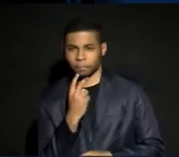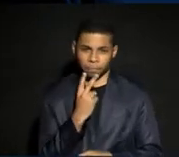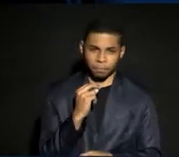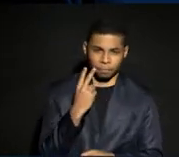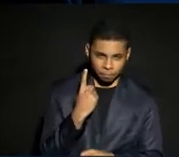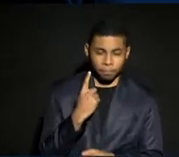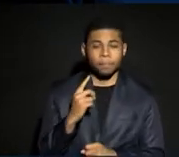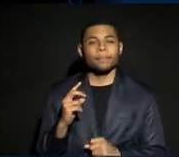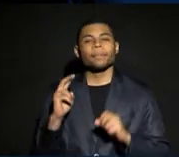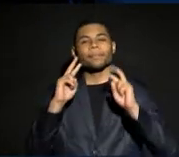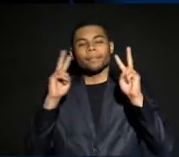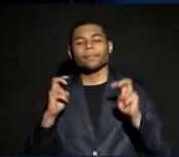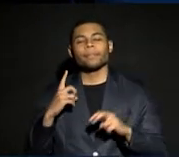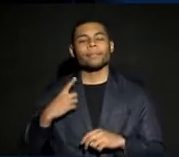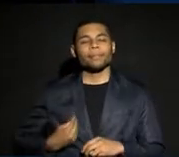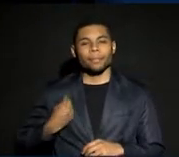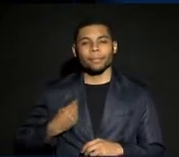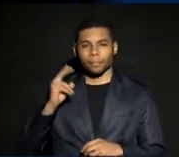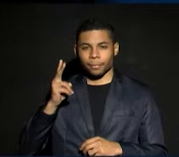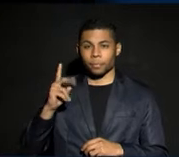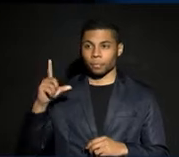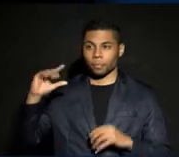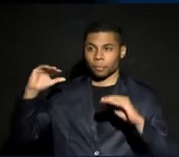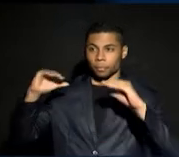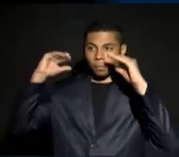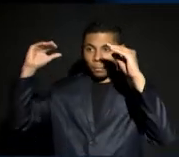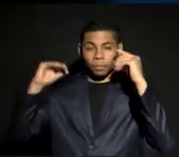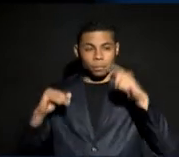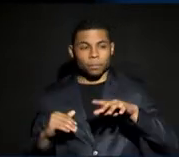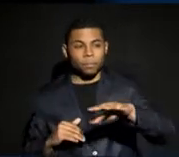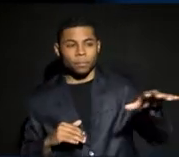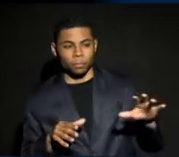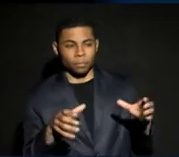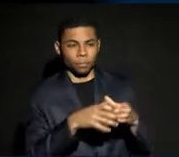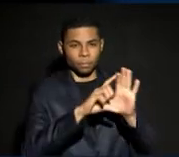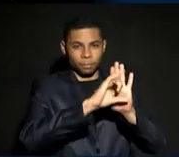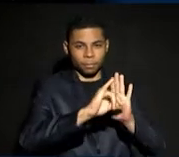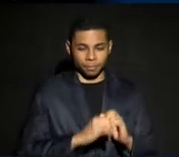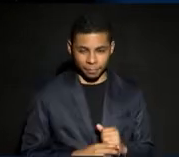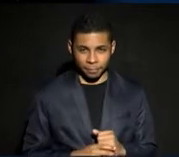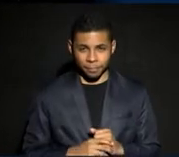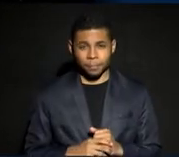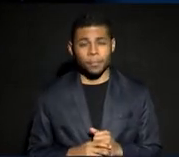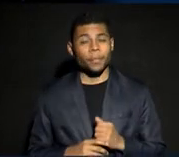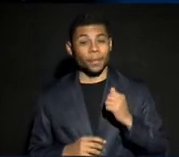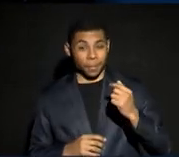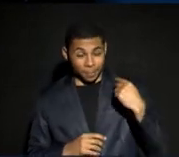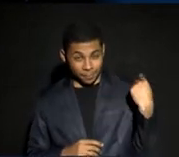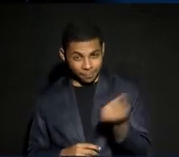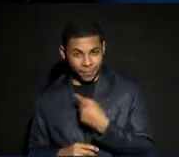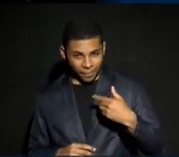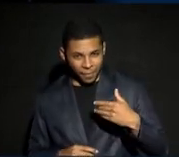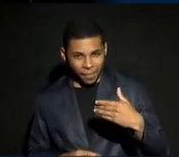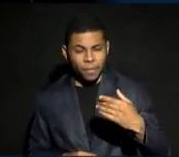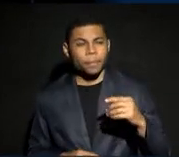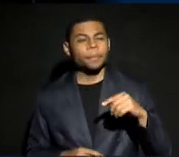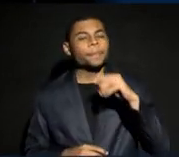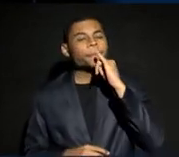relação promíscua que se estabeleceu entre executivo e legislativo. A ponto de a gente aprovar